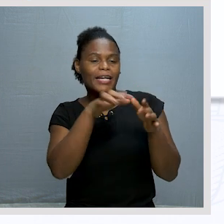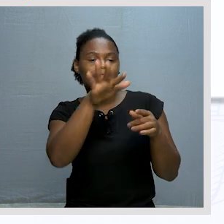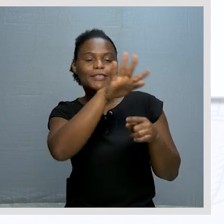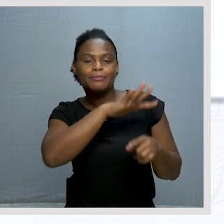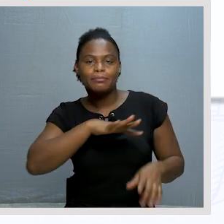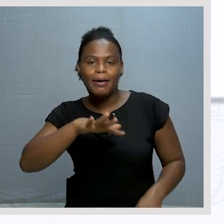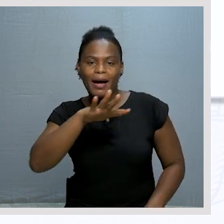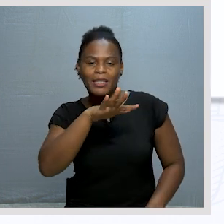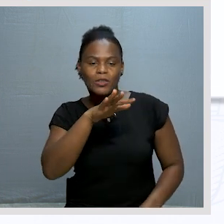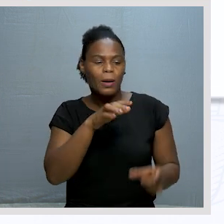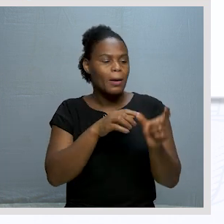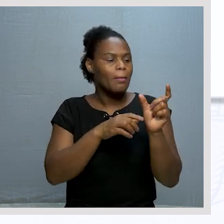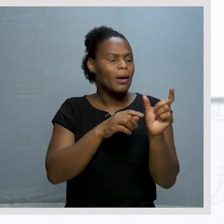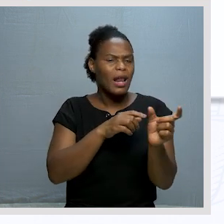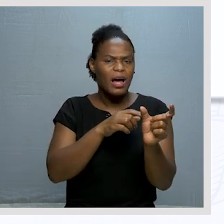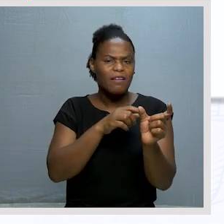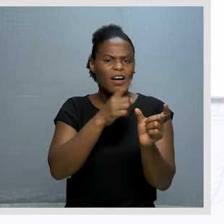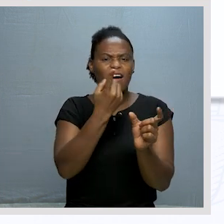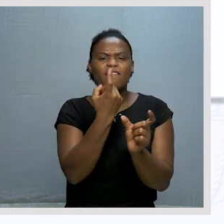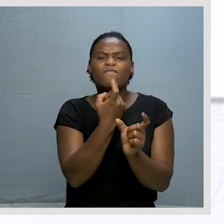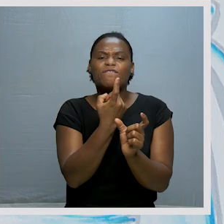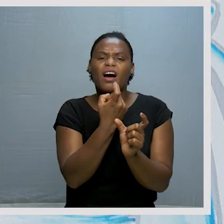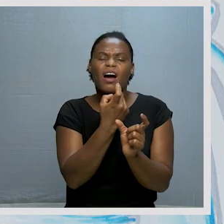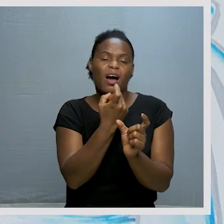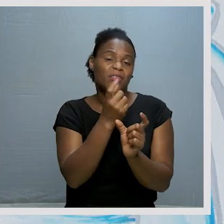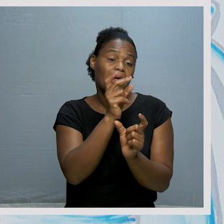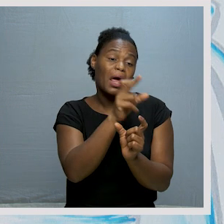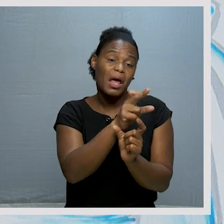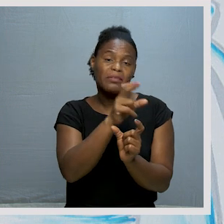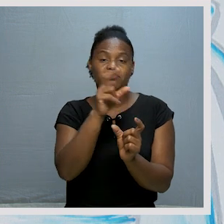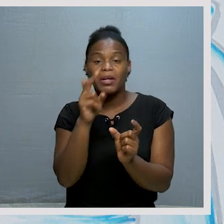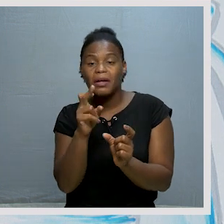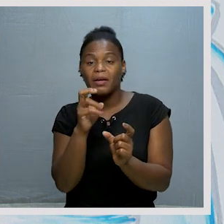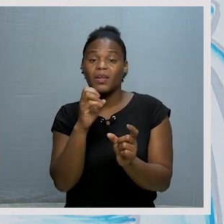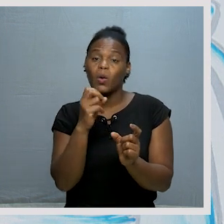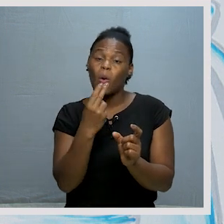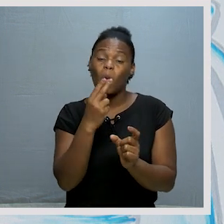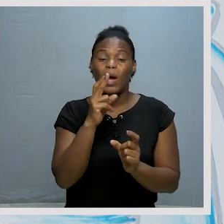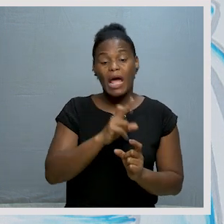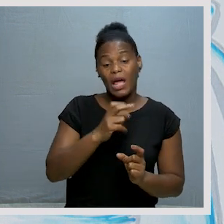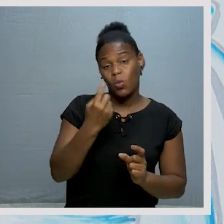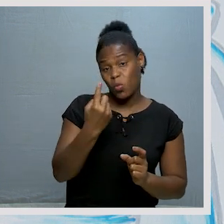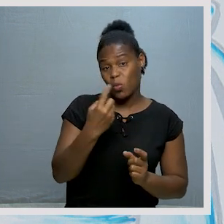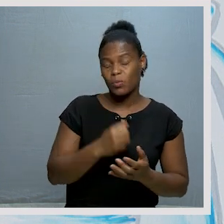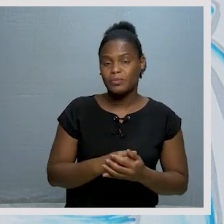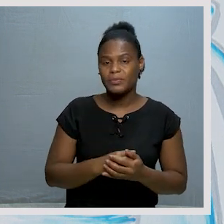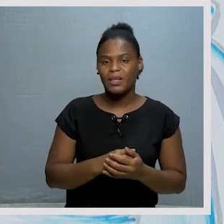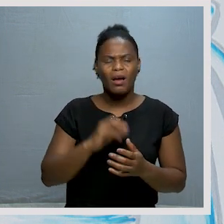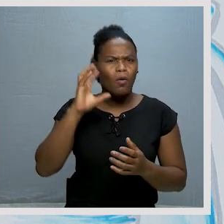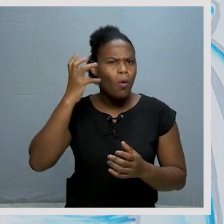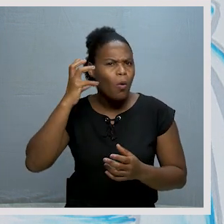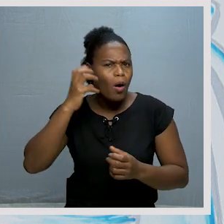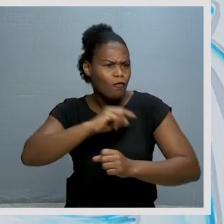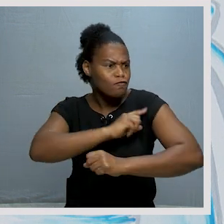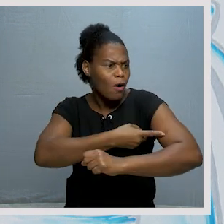que completá-los com quê? Com dois R's ou com um R. Dois R's quando o som